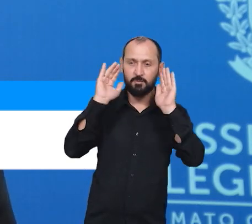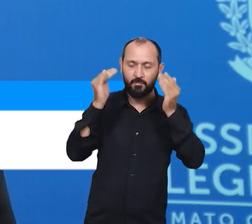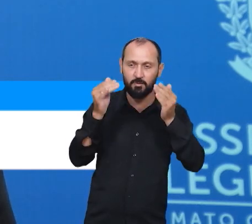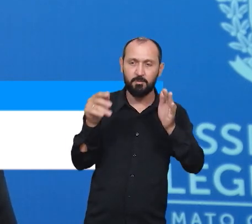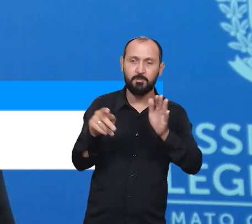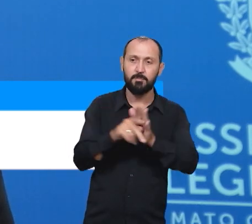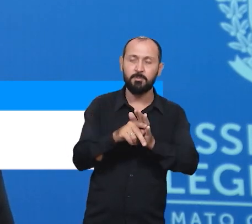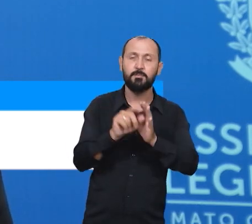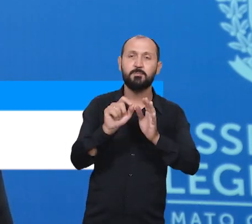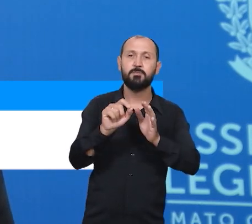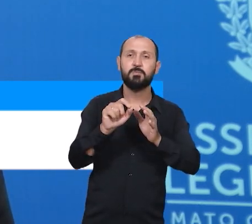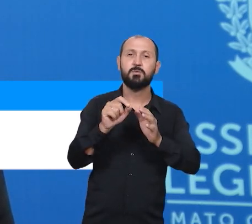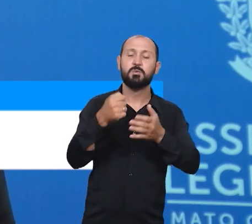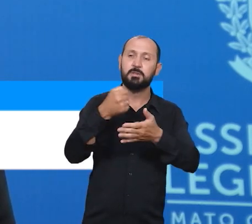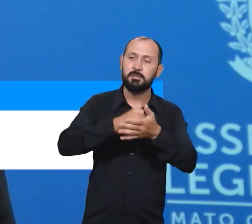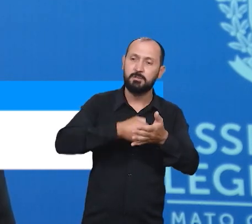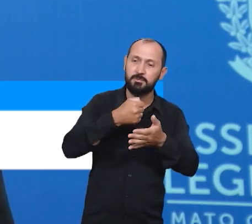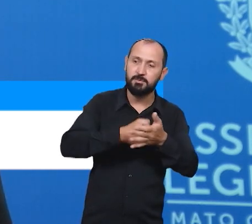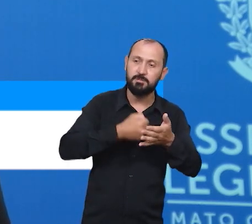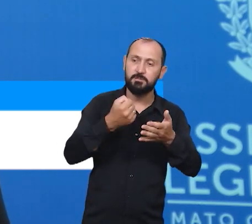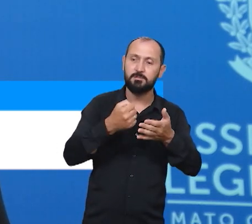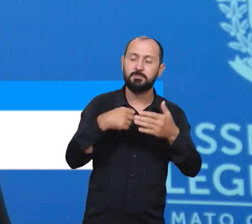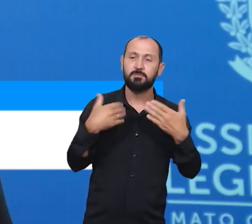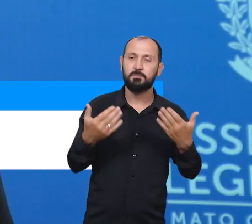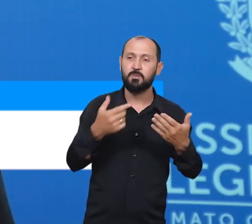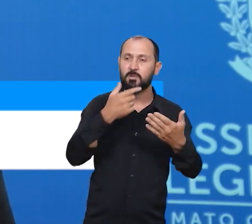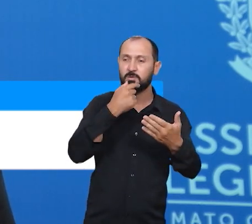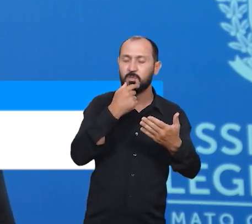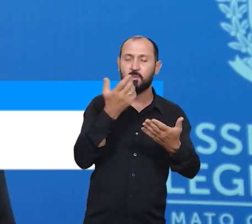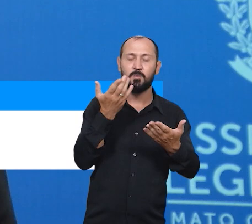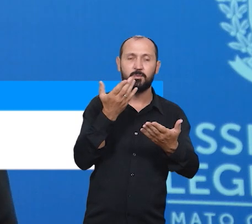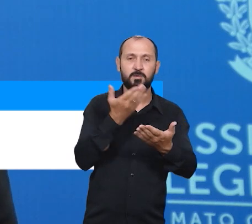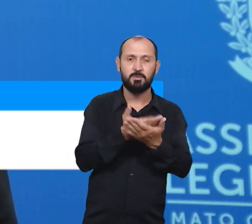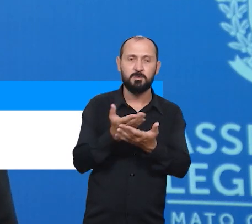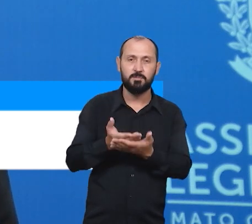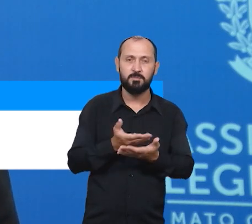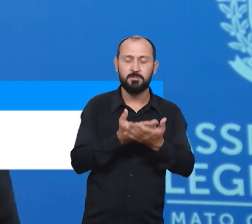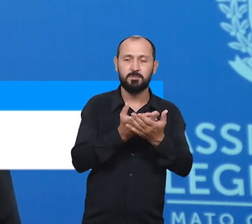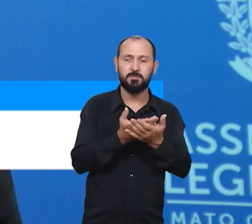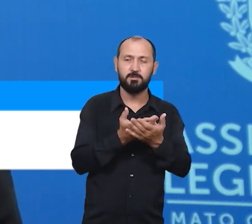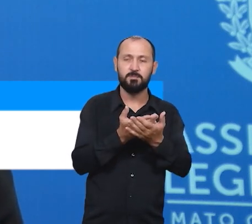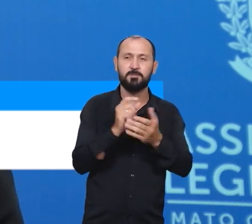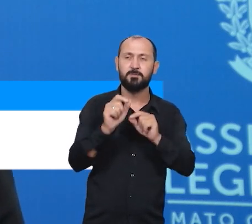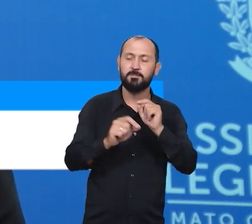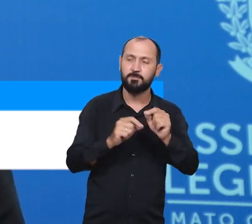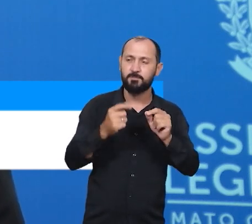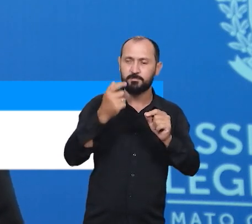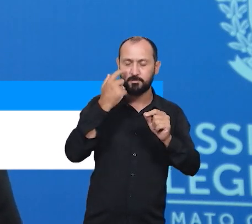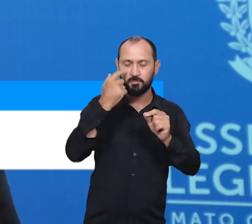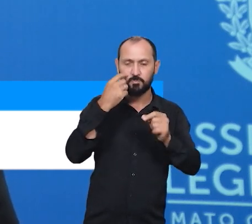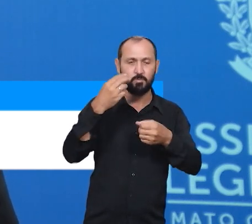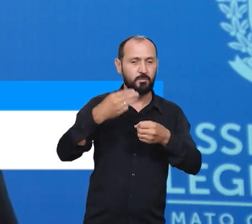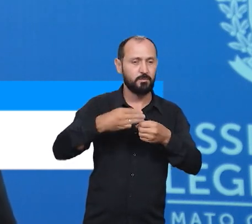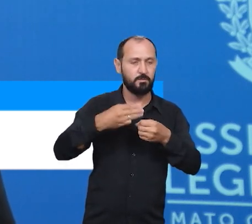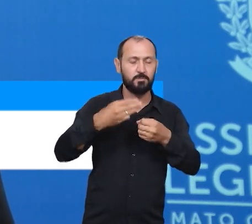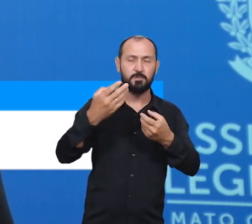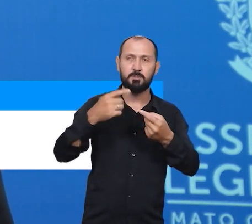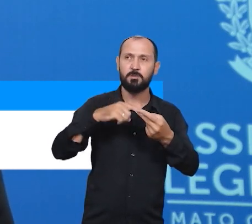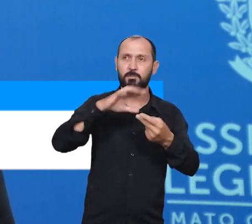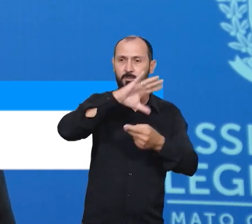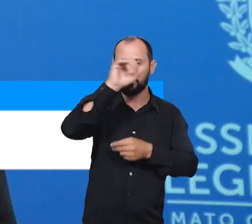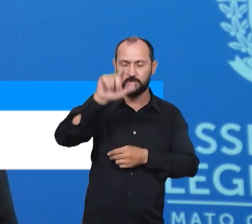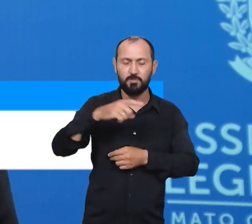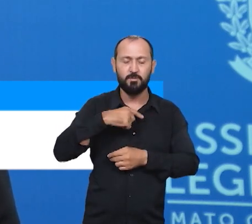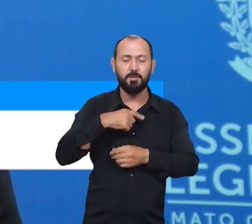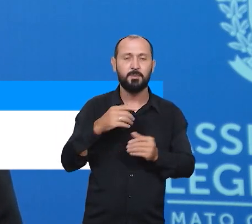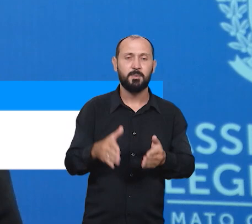marcas relevantes, porque ele sempre era muito focado naquele que ele defendia, né? enfim, um cara estudioso e com